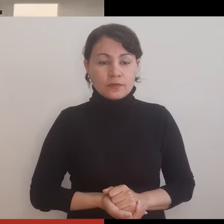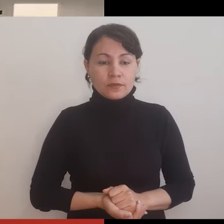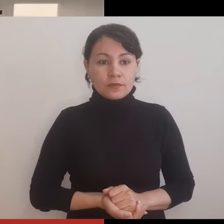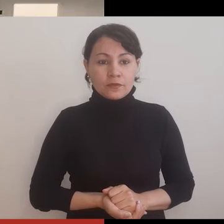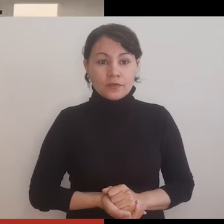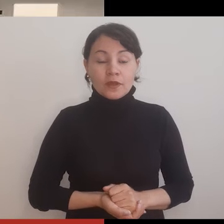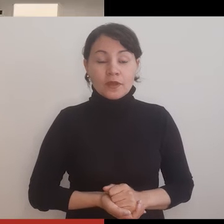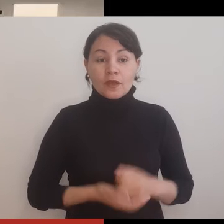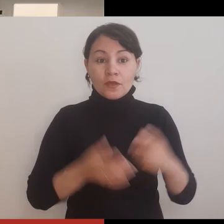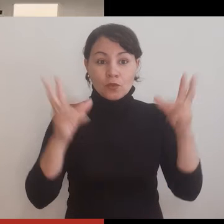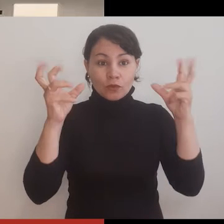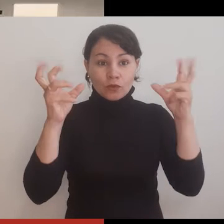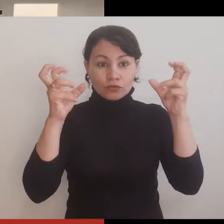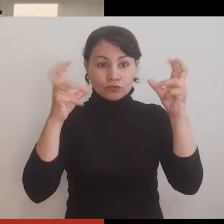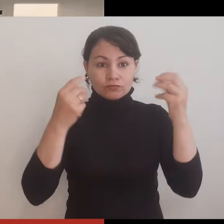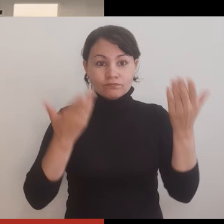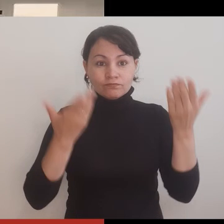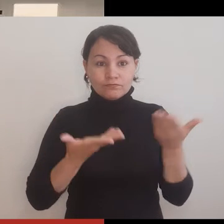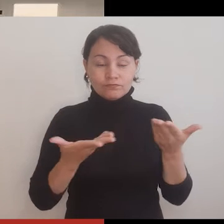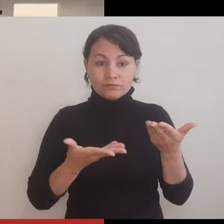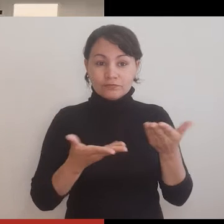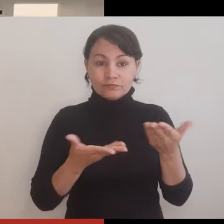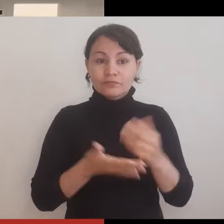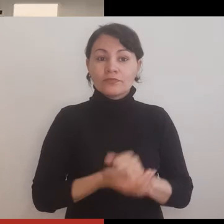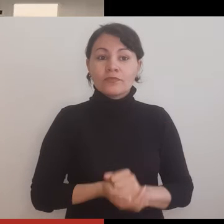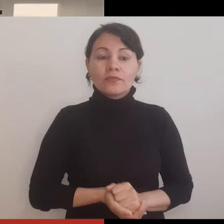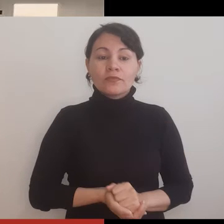E a temática de hoje